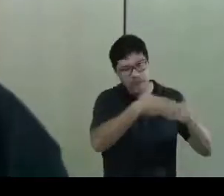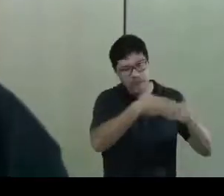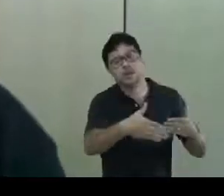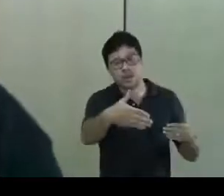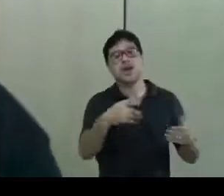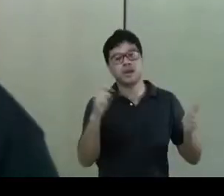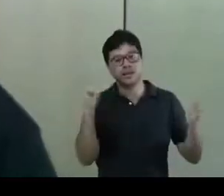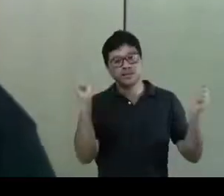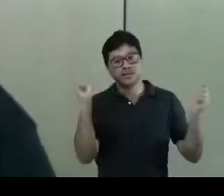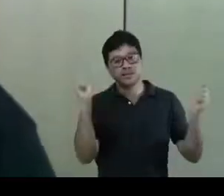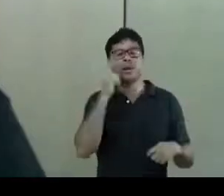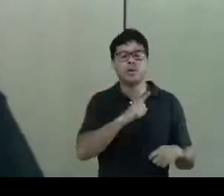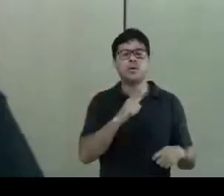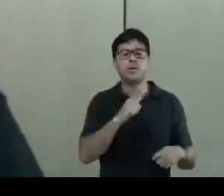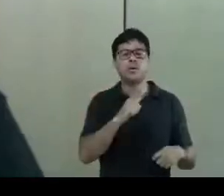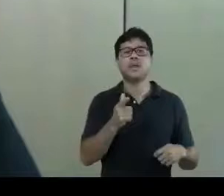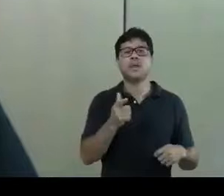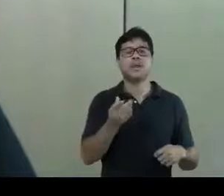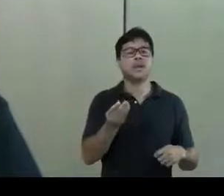gente consegue